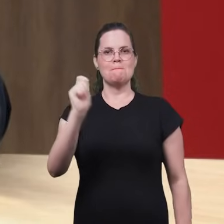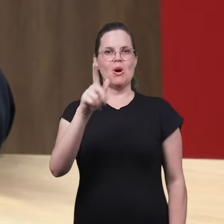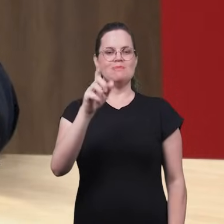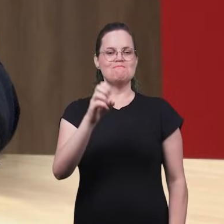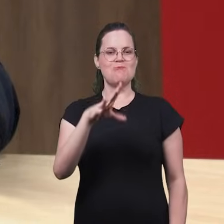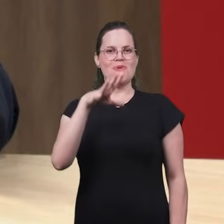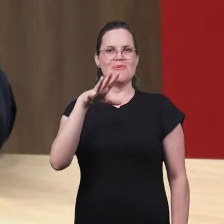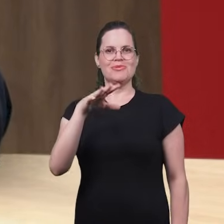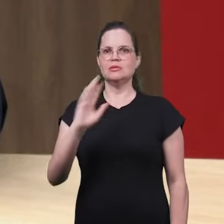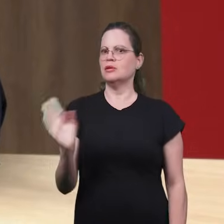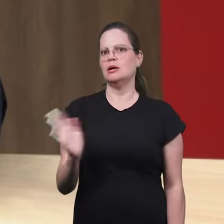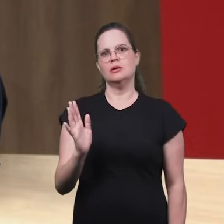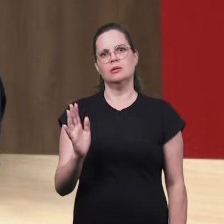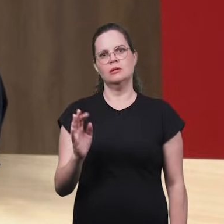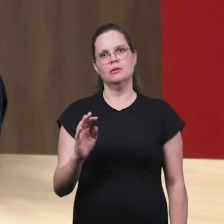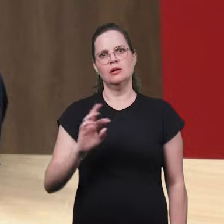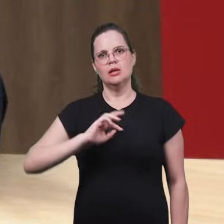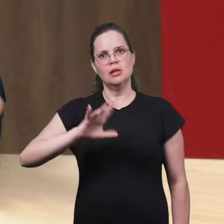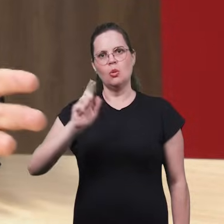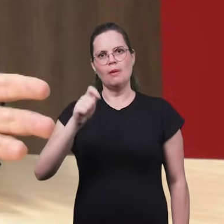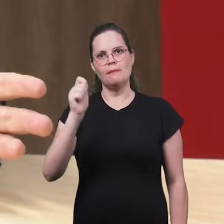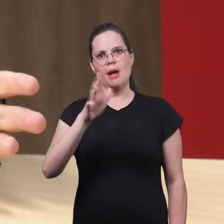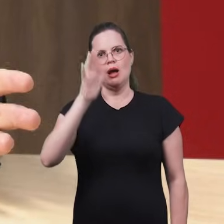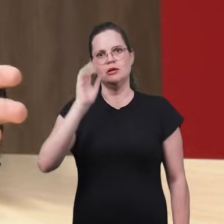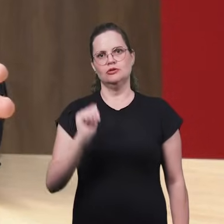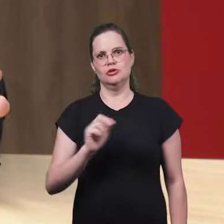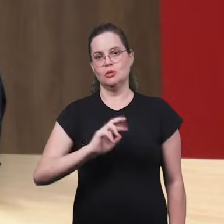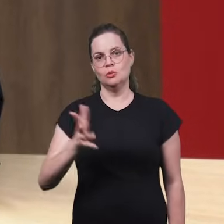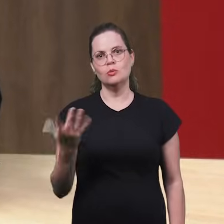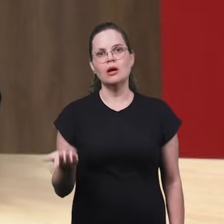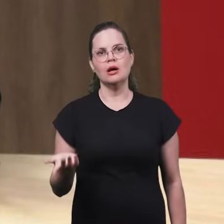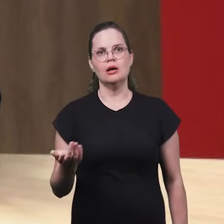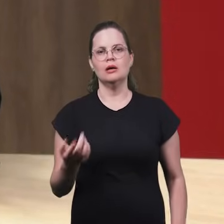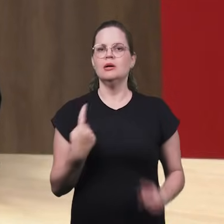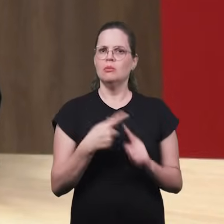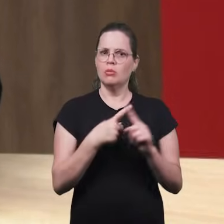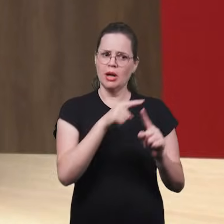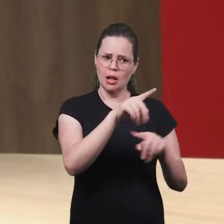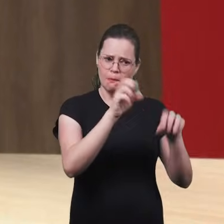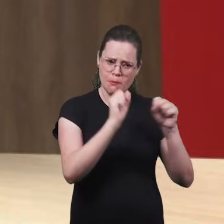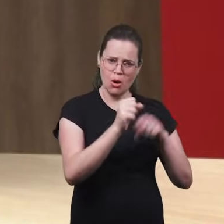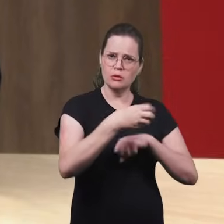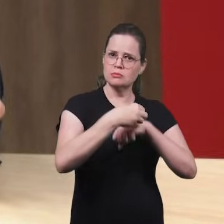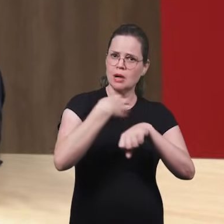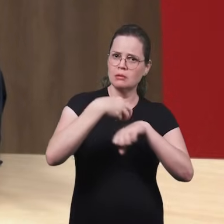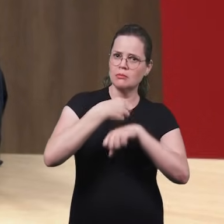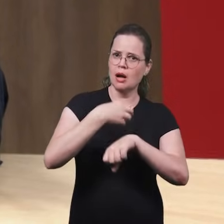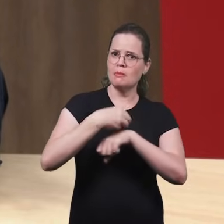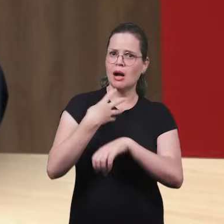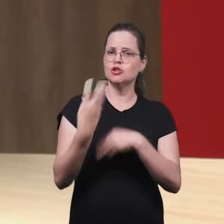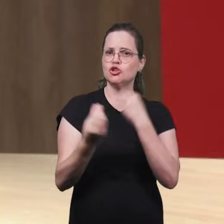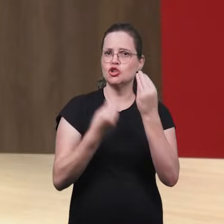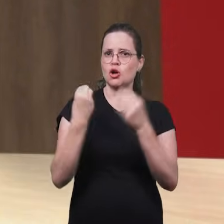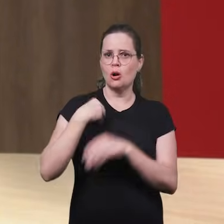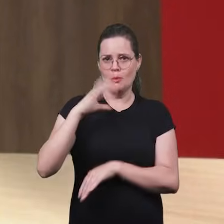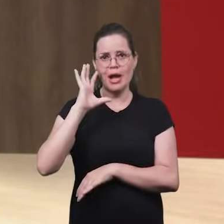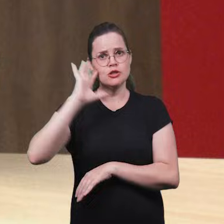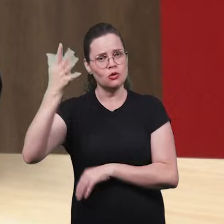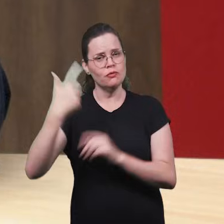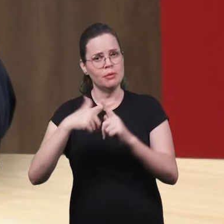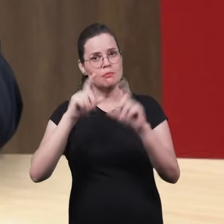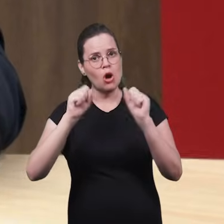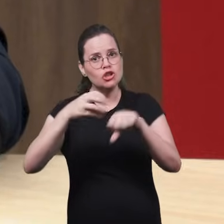os problemas. Ela pode até, e eu já vi isso, dar algumas dicas para você de como resolver